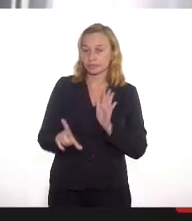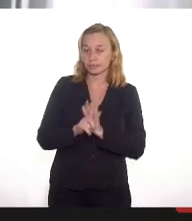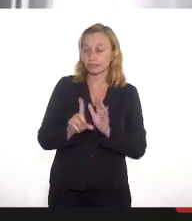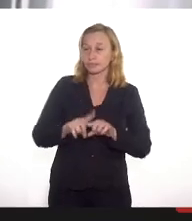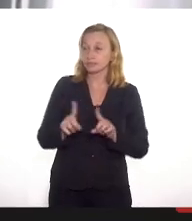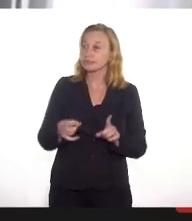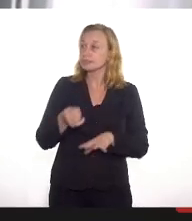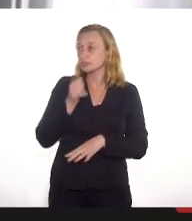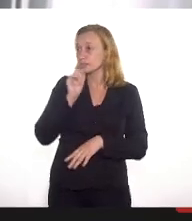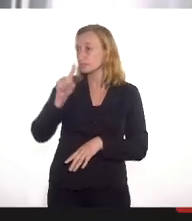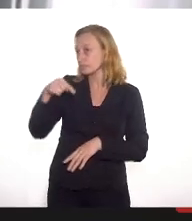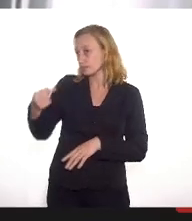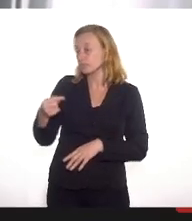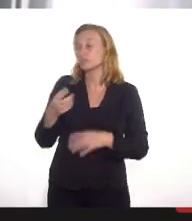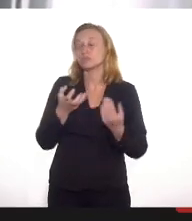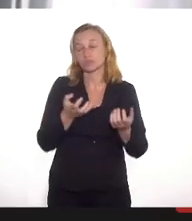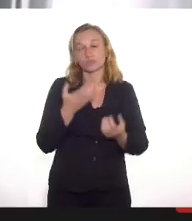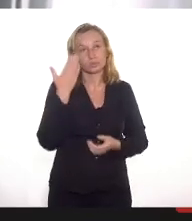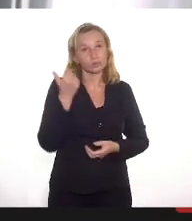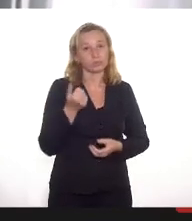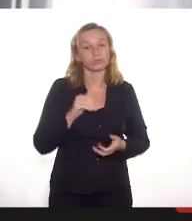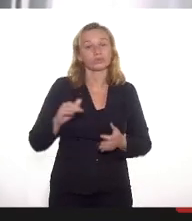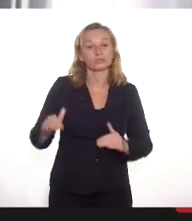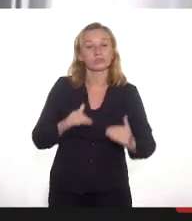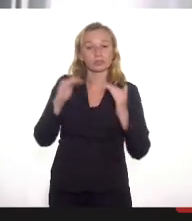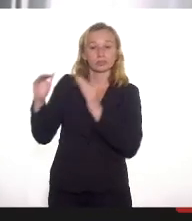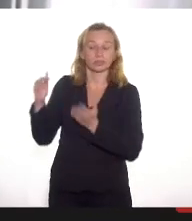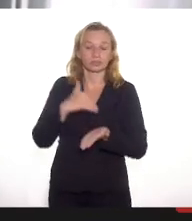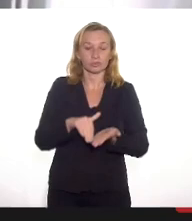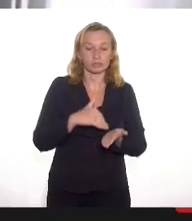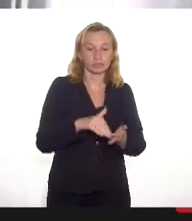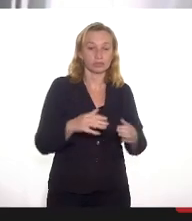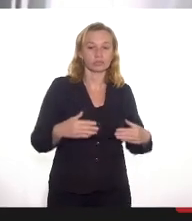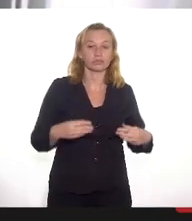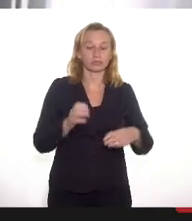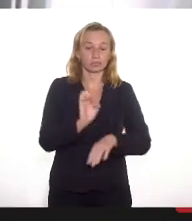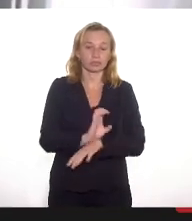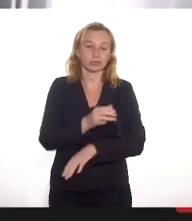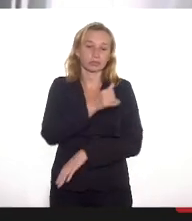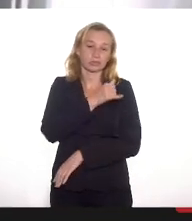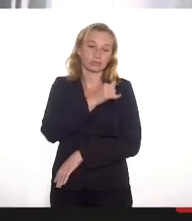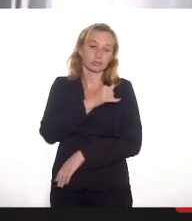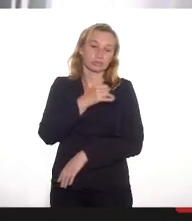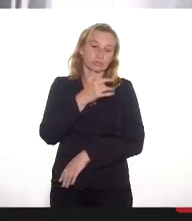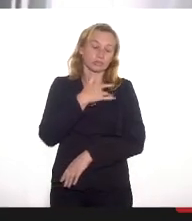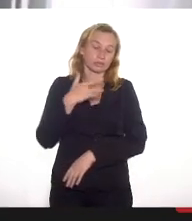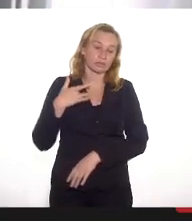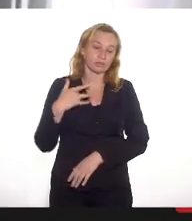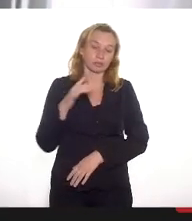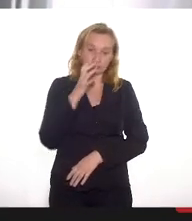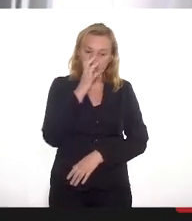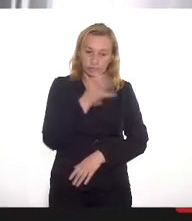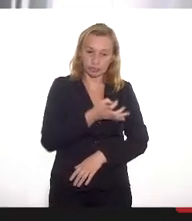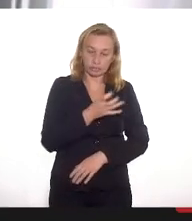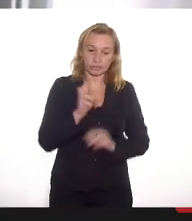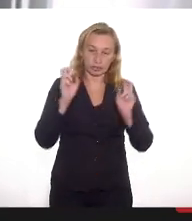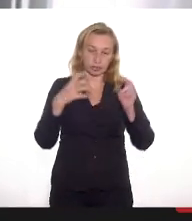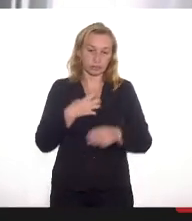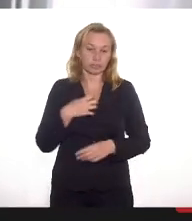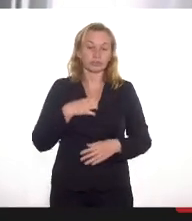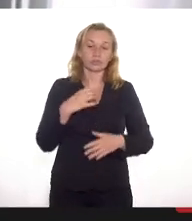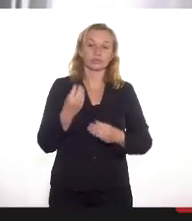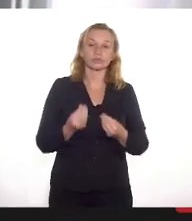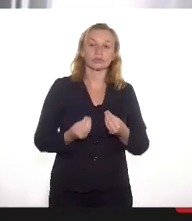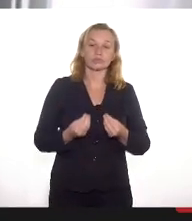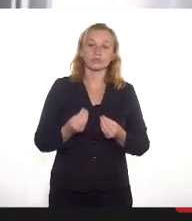Mas é um exemplo entre outros então queria saber se a secretaria de estado de saúde também tem recebido denúncias nesse sentido e qual é o qual o